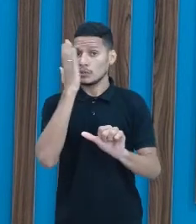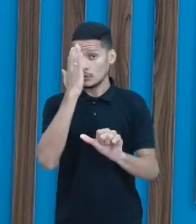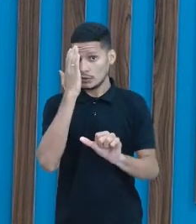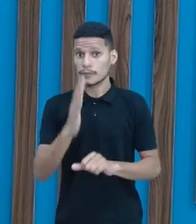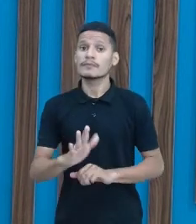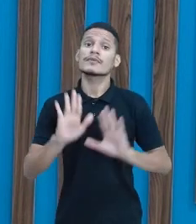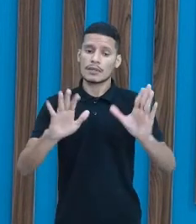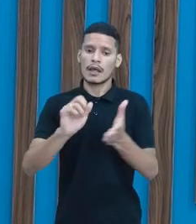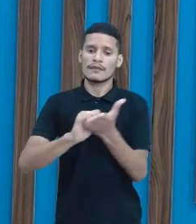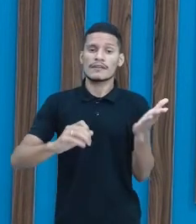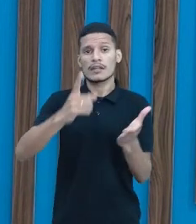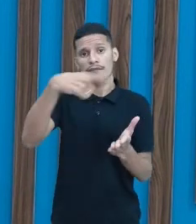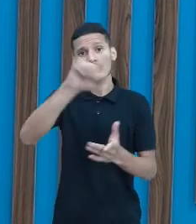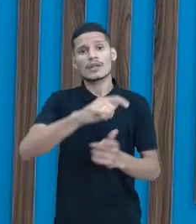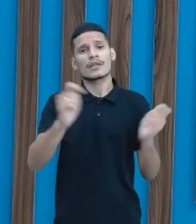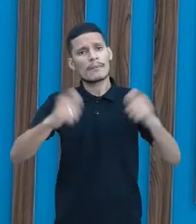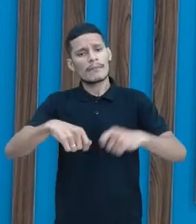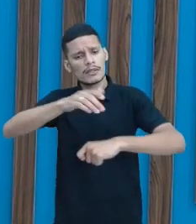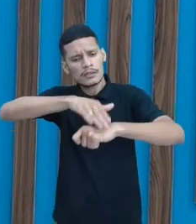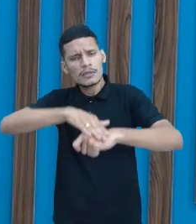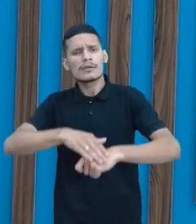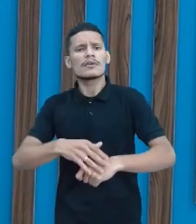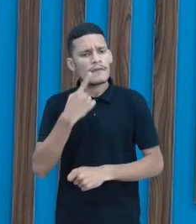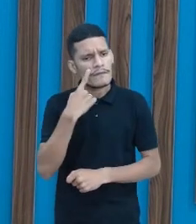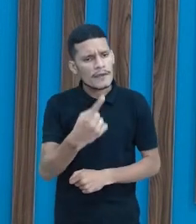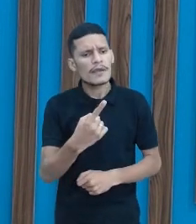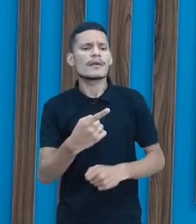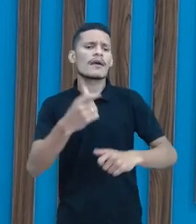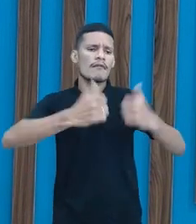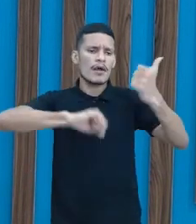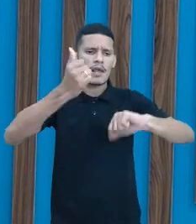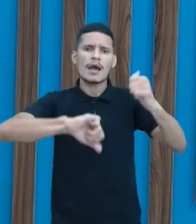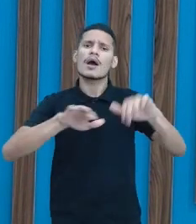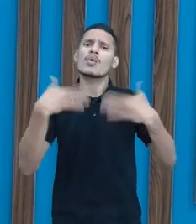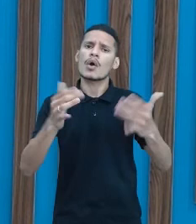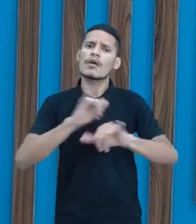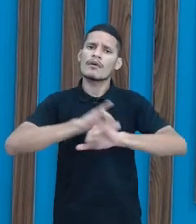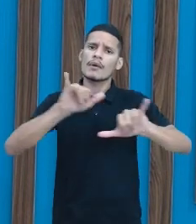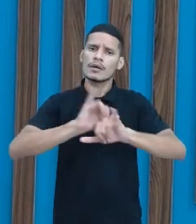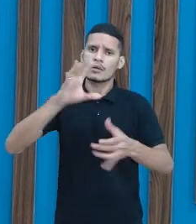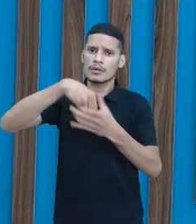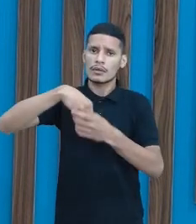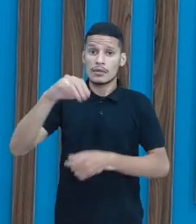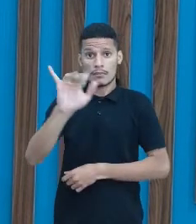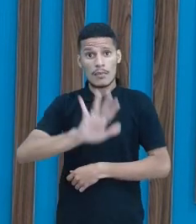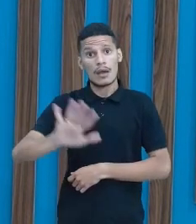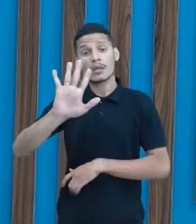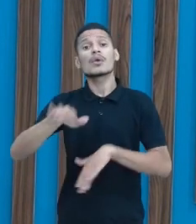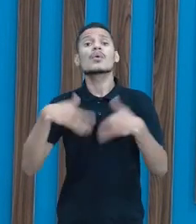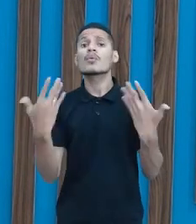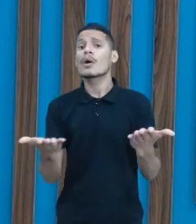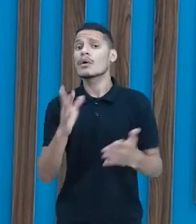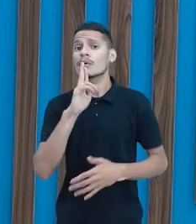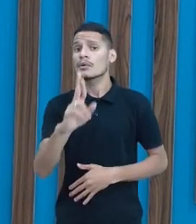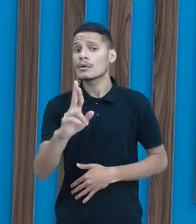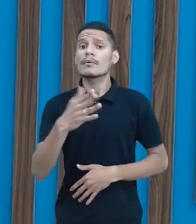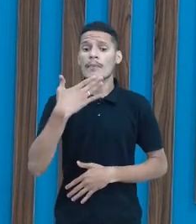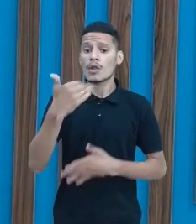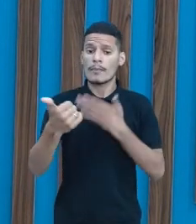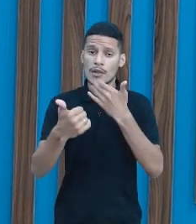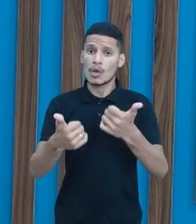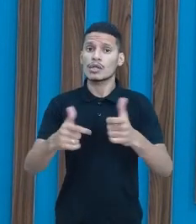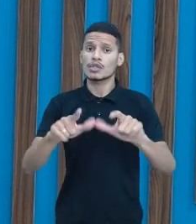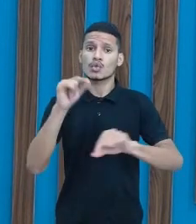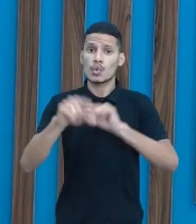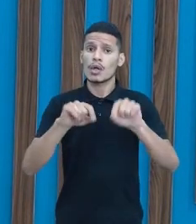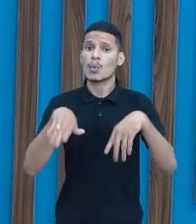fica de atividade para vocês verificar através das informações ali daquela imagem qual que seria a melhor escolha, né?